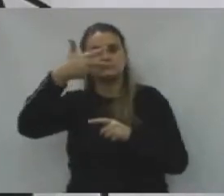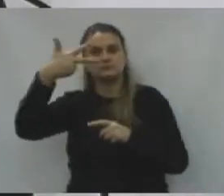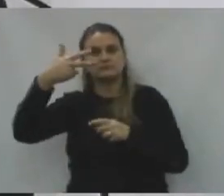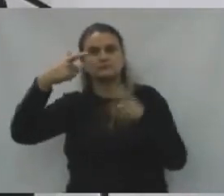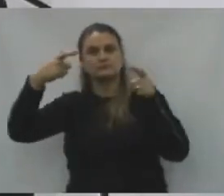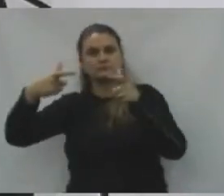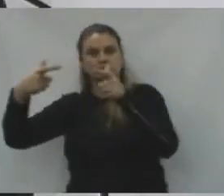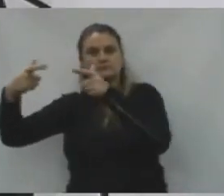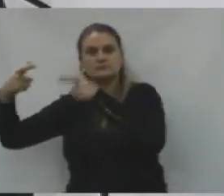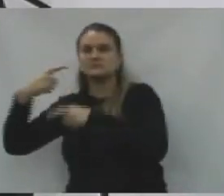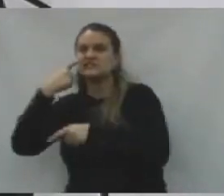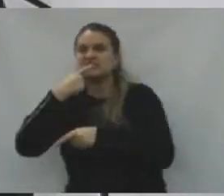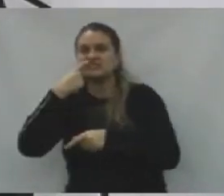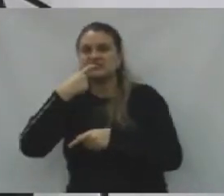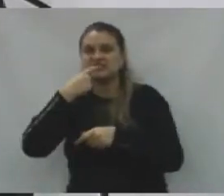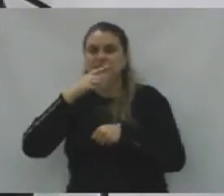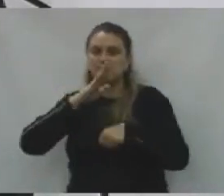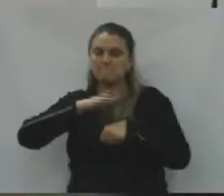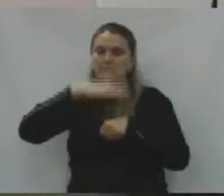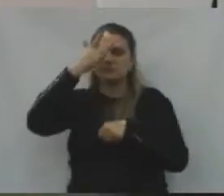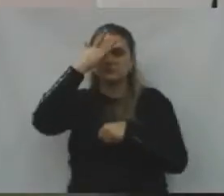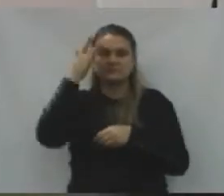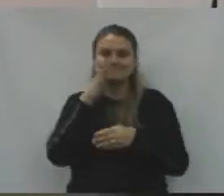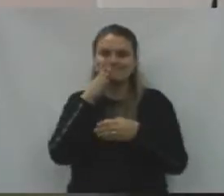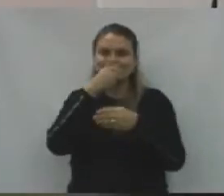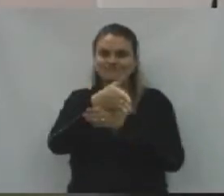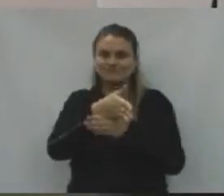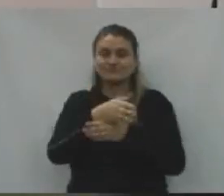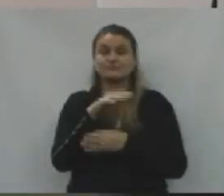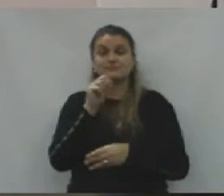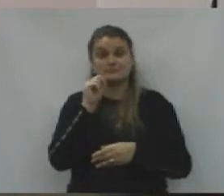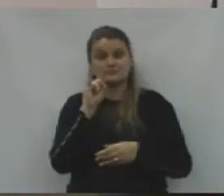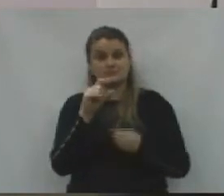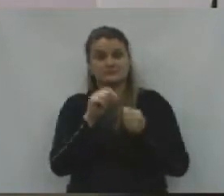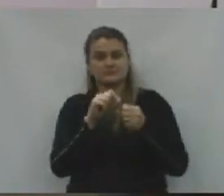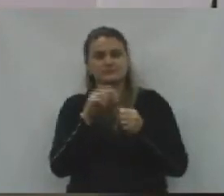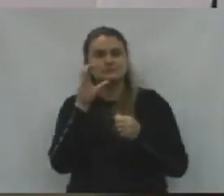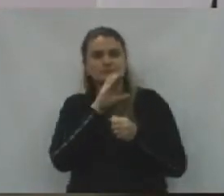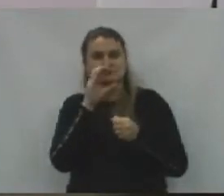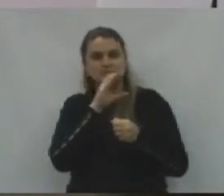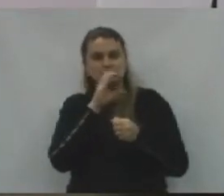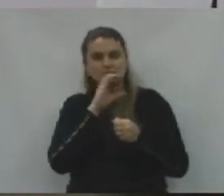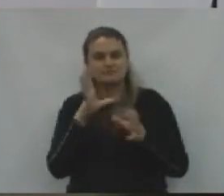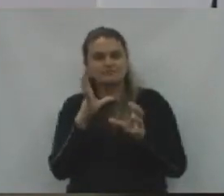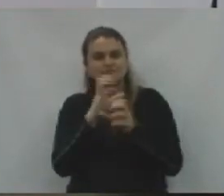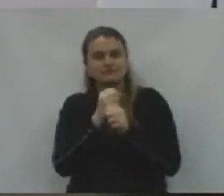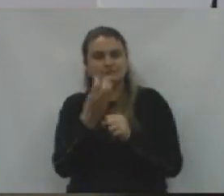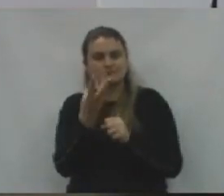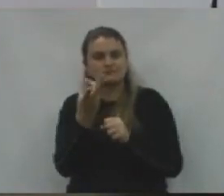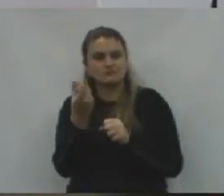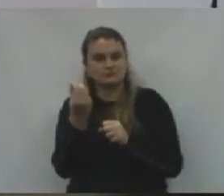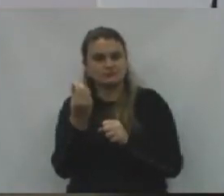cadeiras para ampliar ainda mais esse atendimento. Se fizermos uma conta rápida,